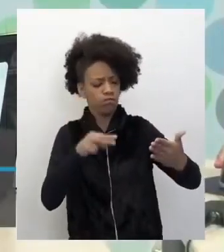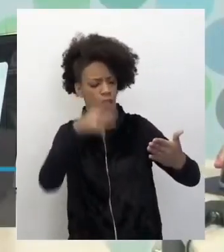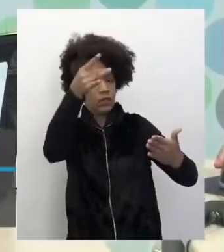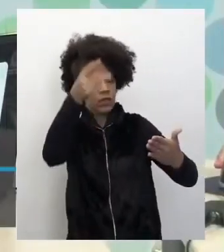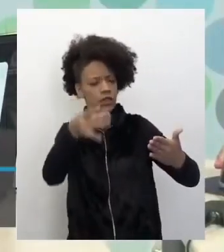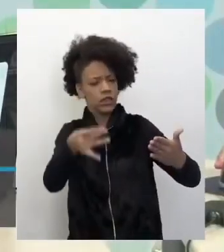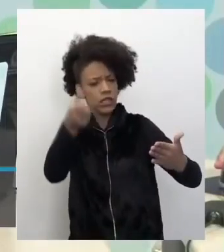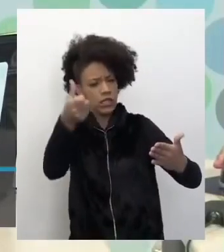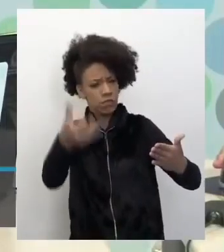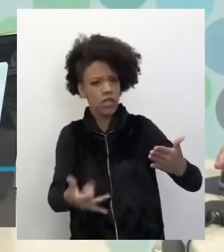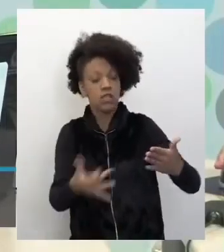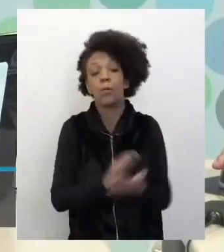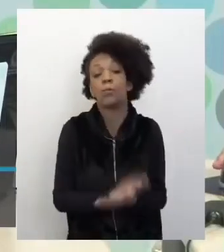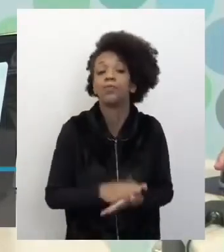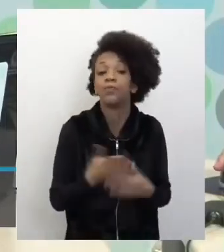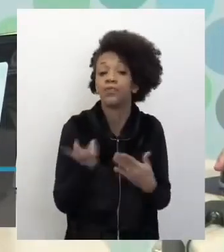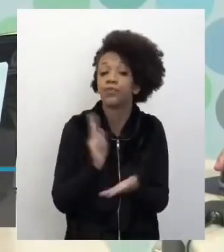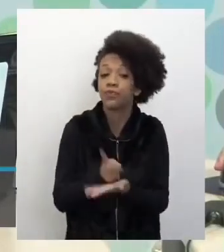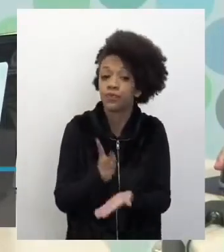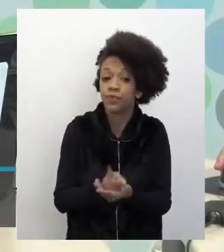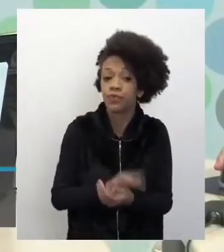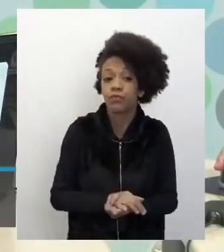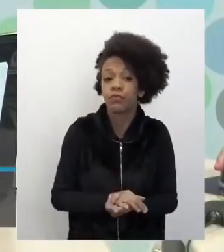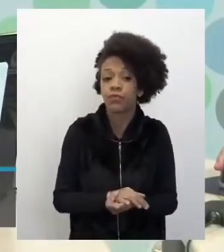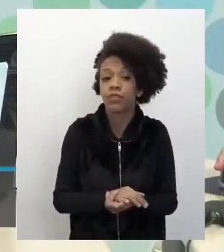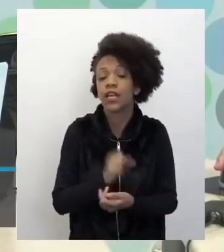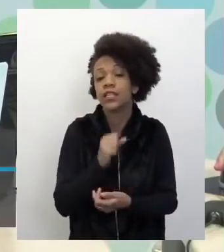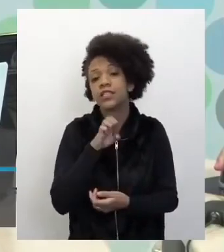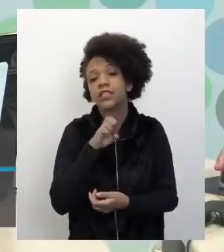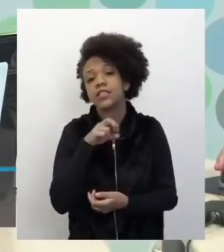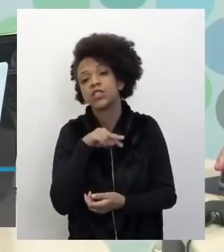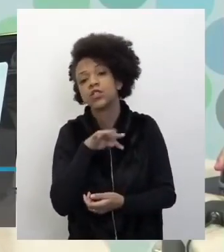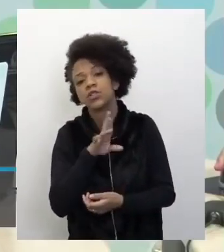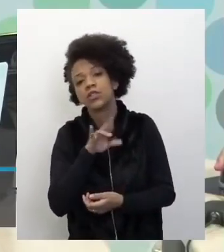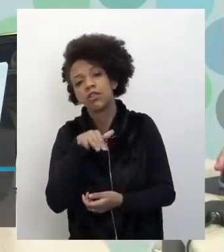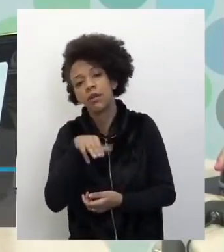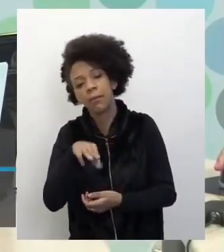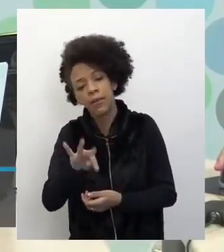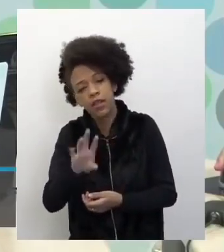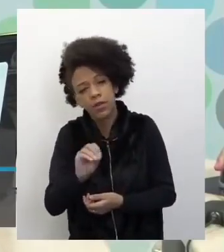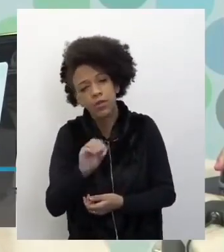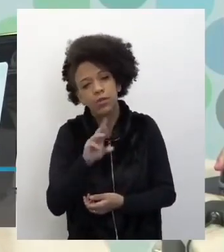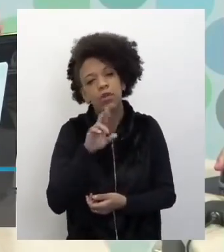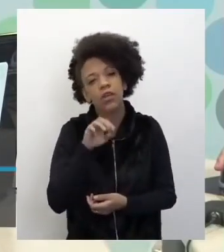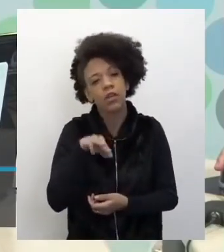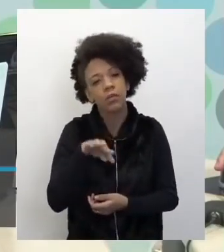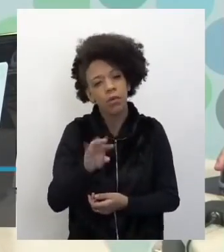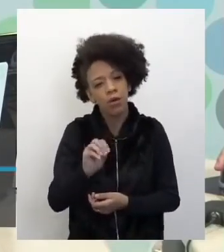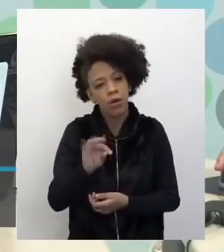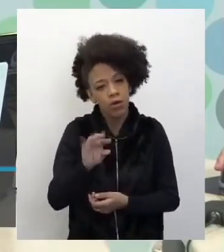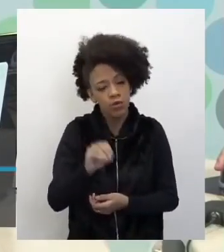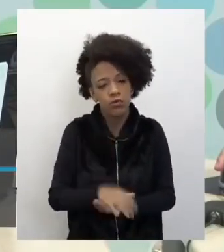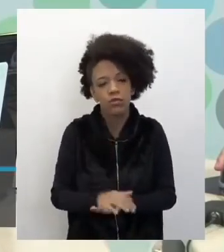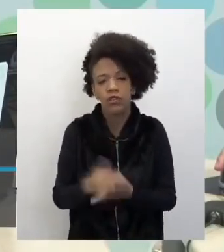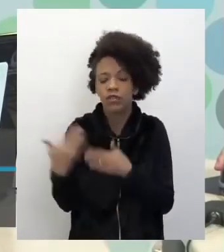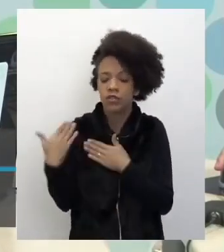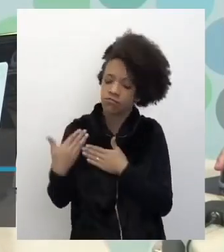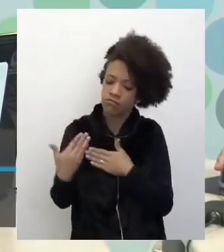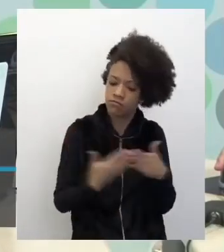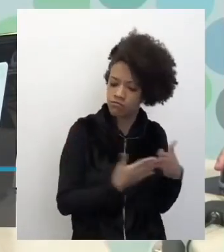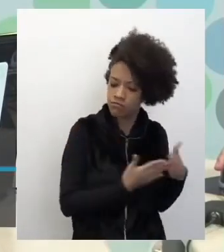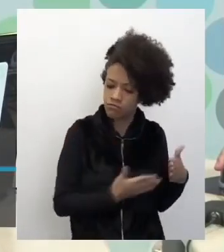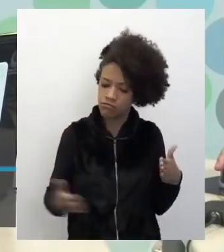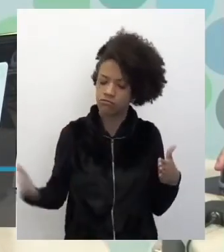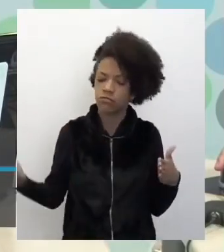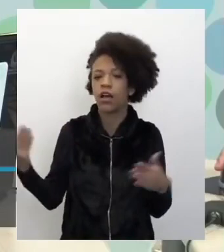dando continuidade, né, hoje nós vamos falar de sensoriamento remoto, que é uma temática super bacana. Vocês vão ter ao longo, né, da vida